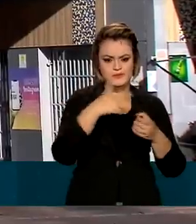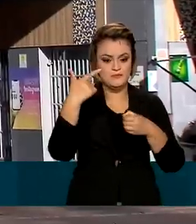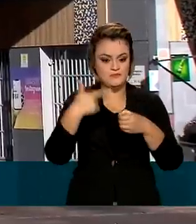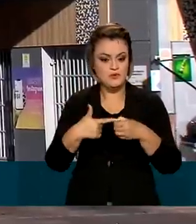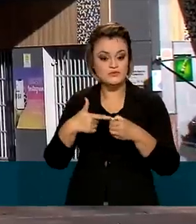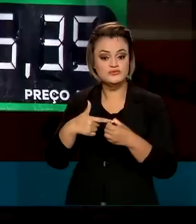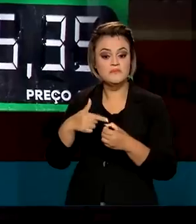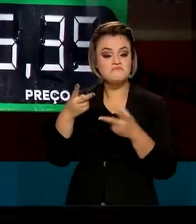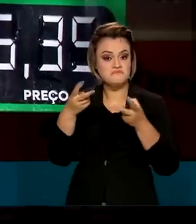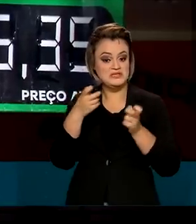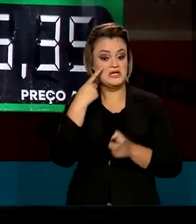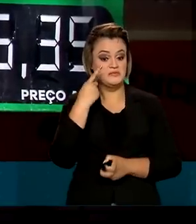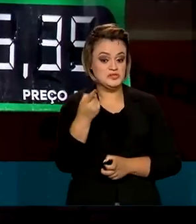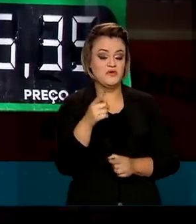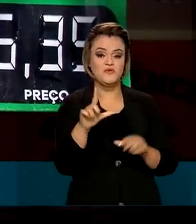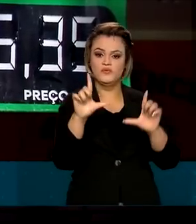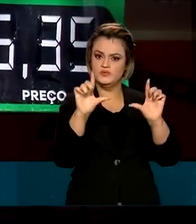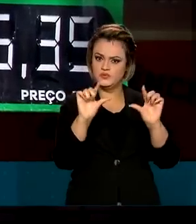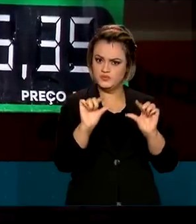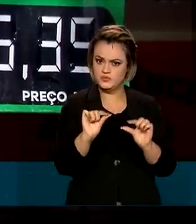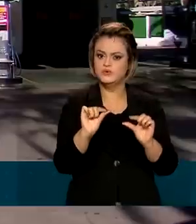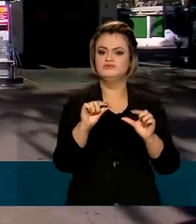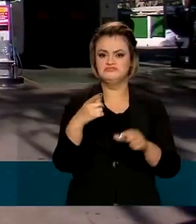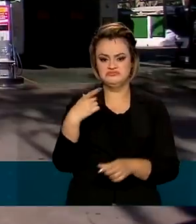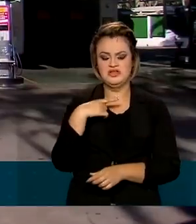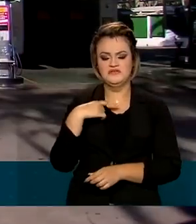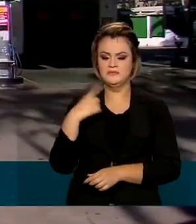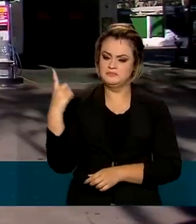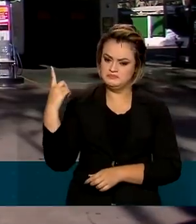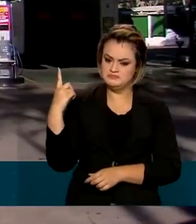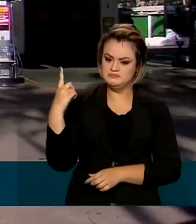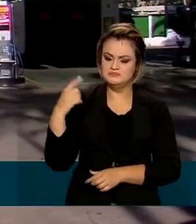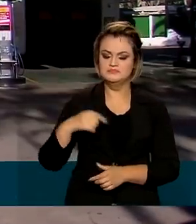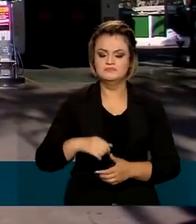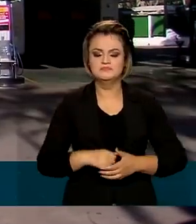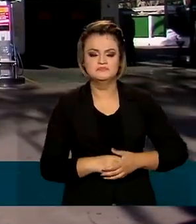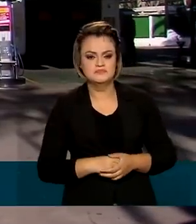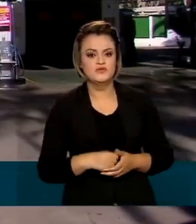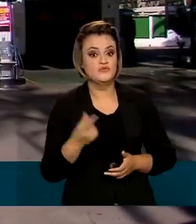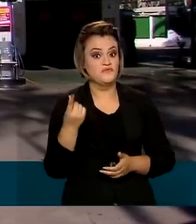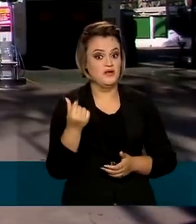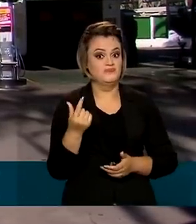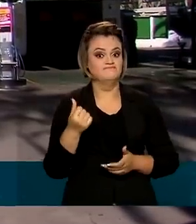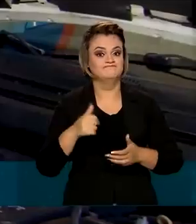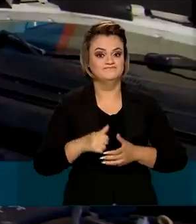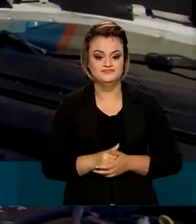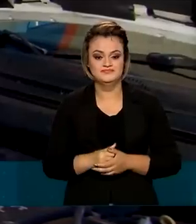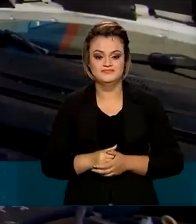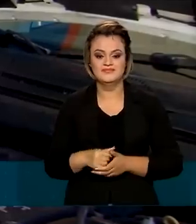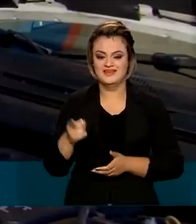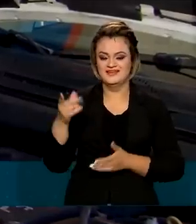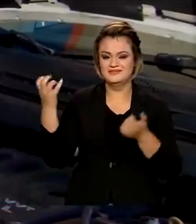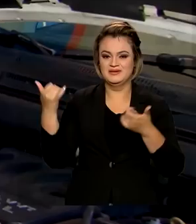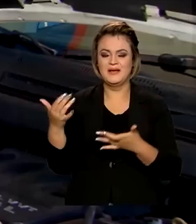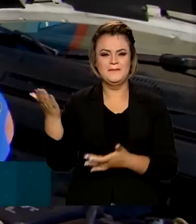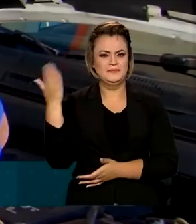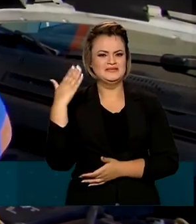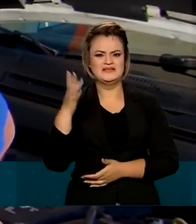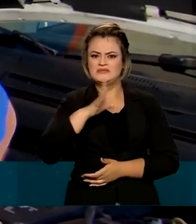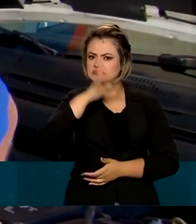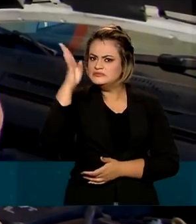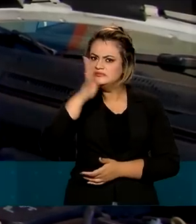de abastecimento vem percebendo nos últimos dias uma diminuição no preço dos combustíveis. Estava um preço